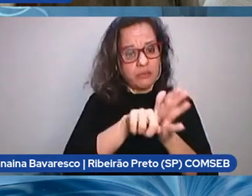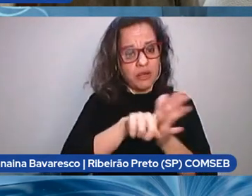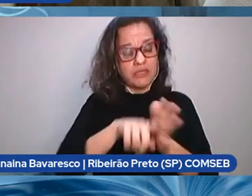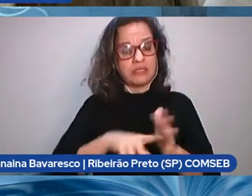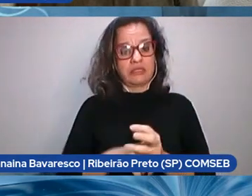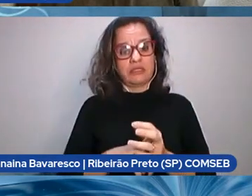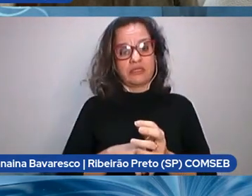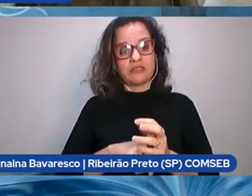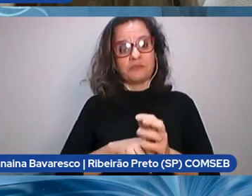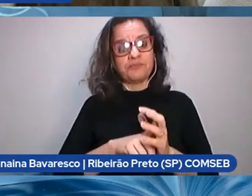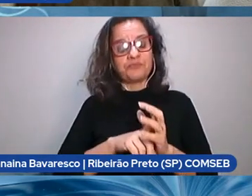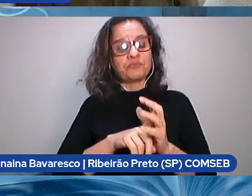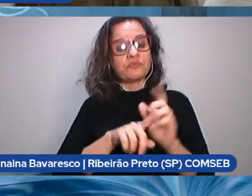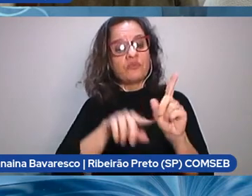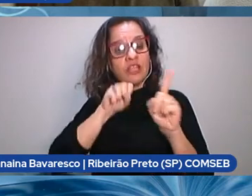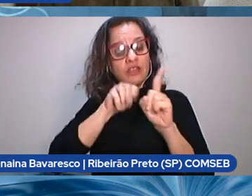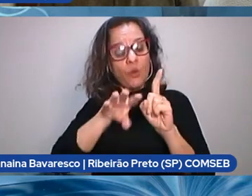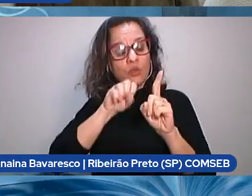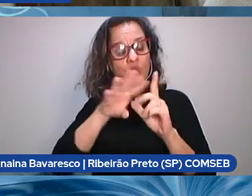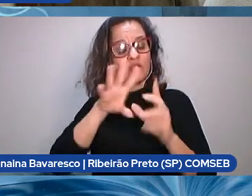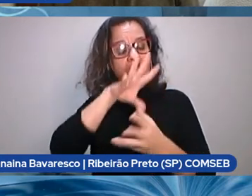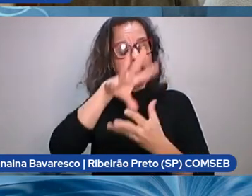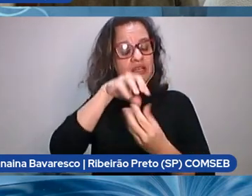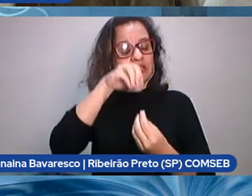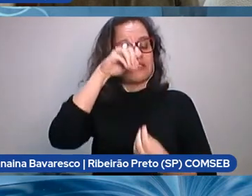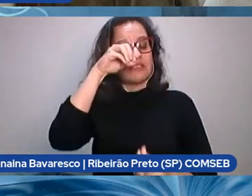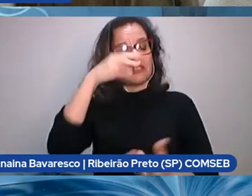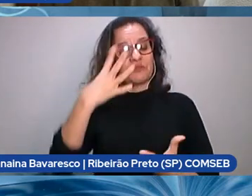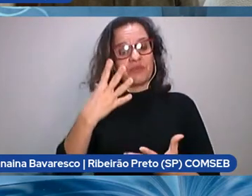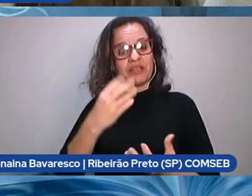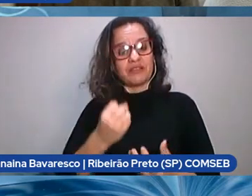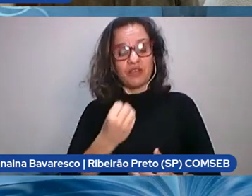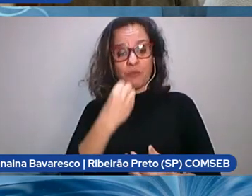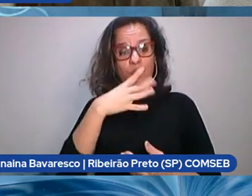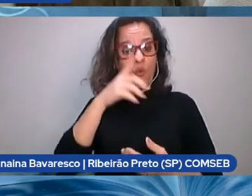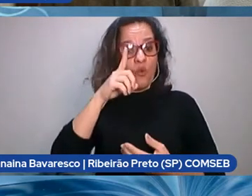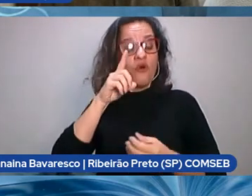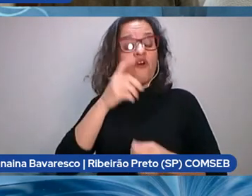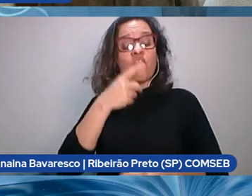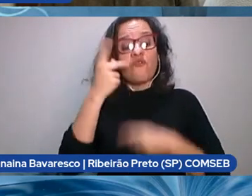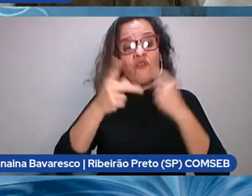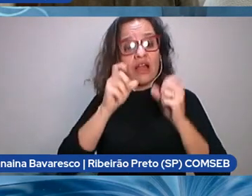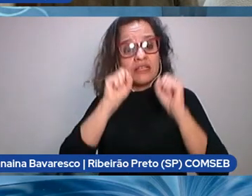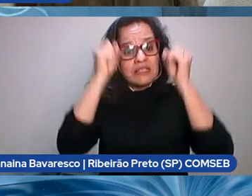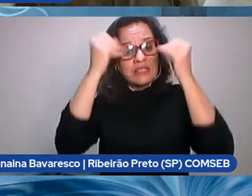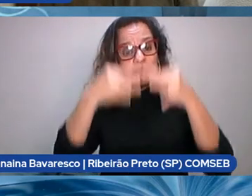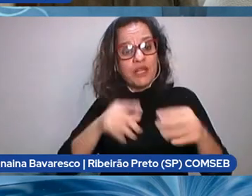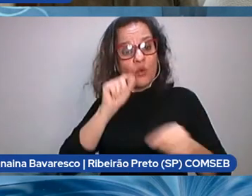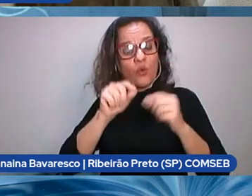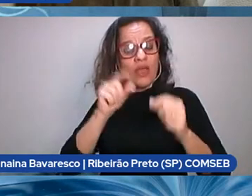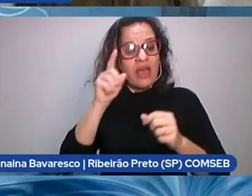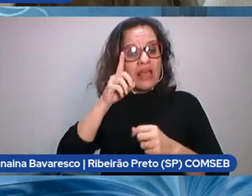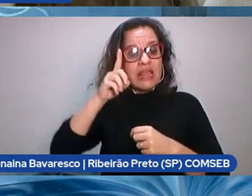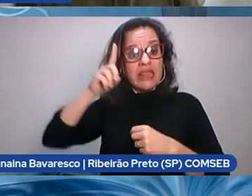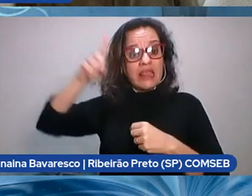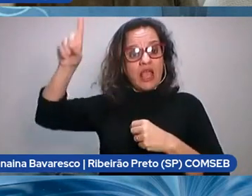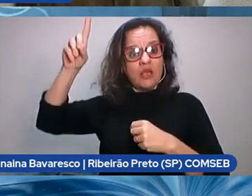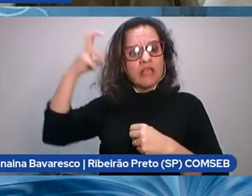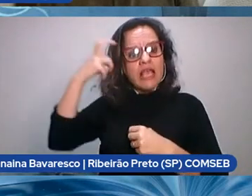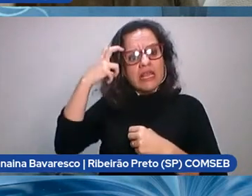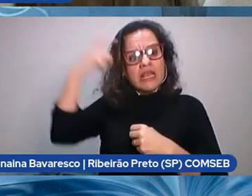doutrina espírita é muito bondosa nisso, porque ela diz assim: Deus é inteligência